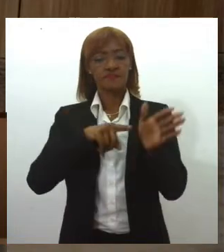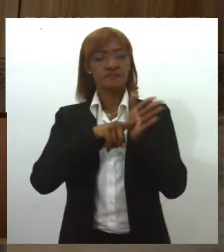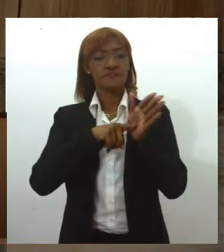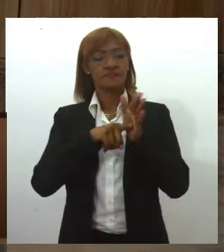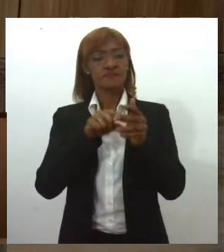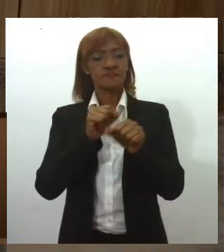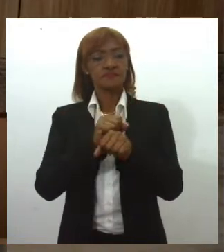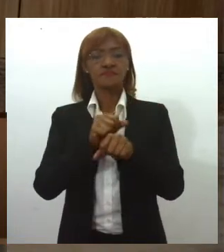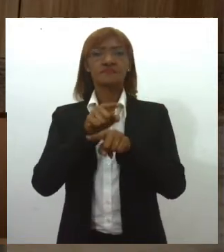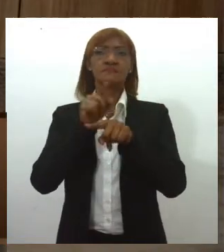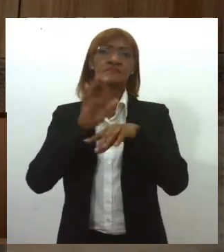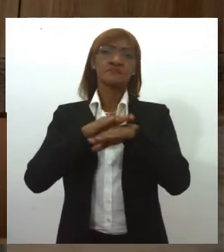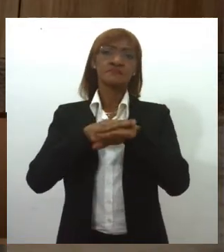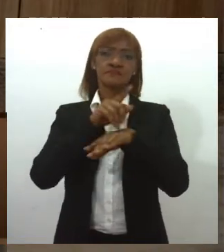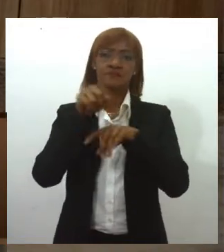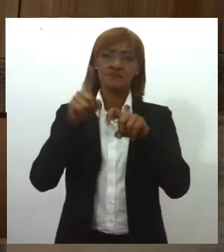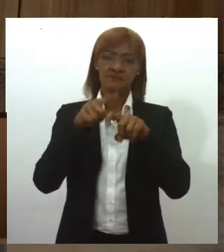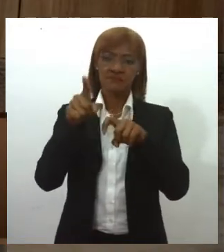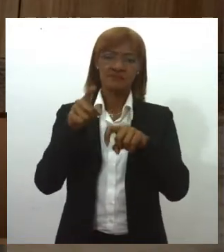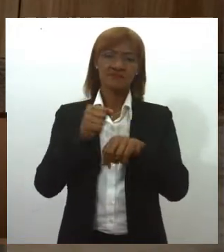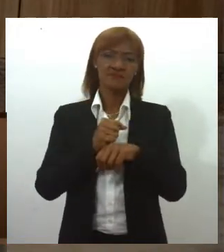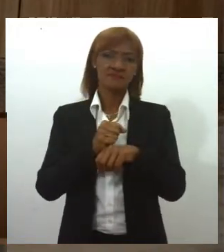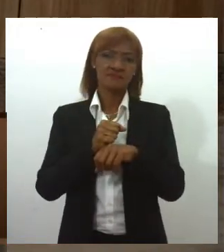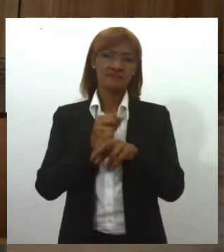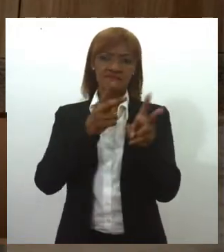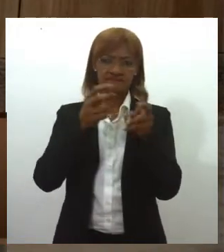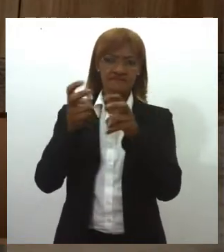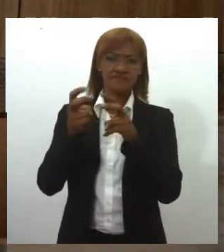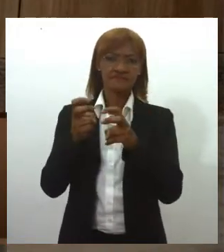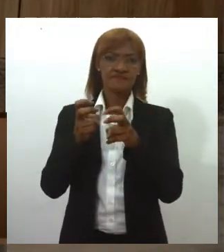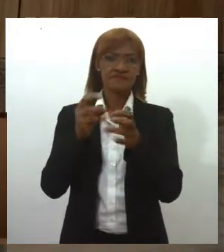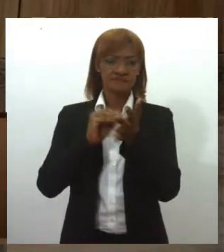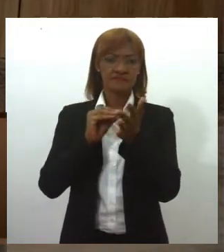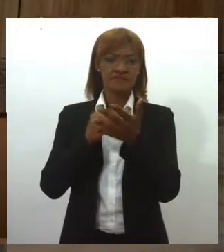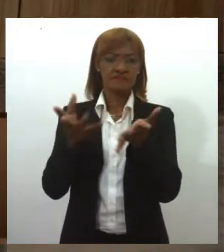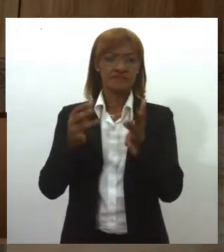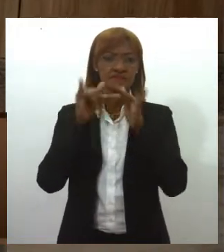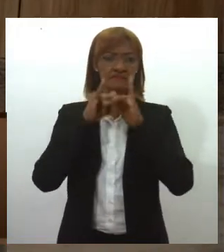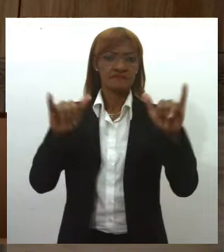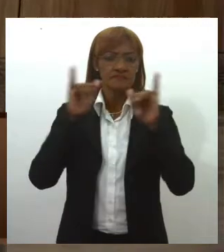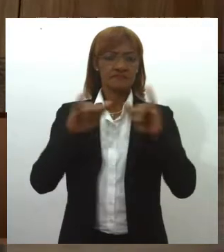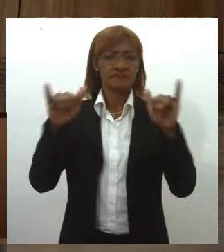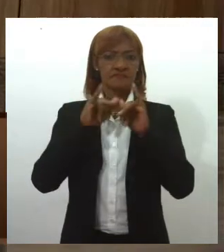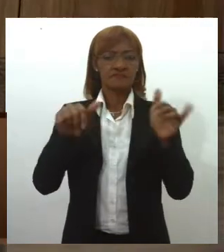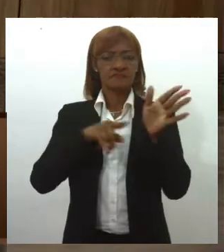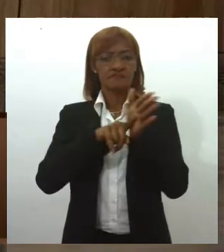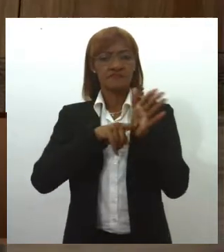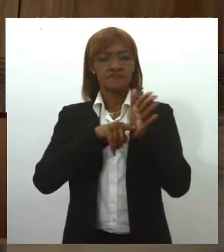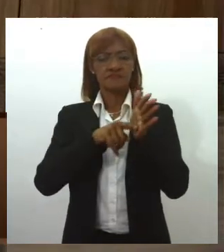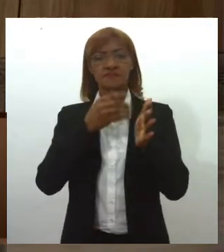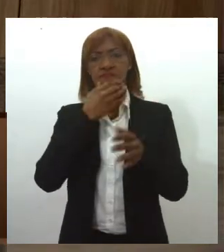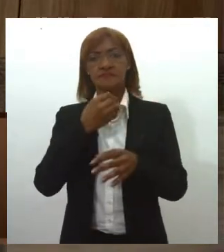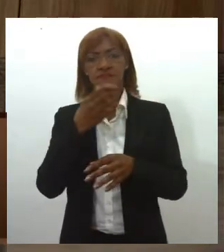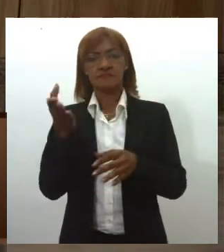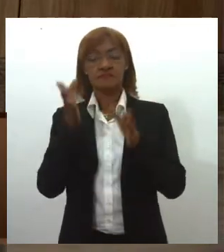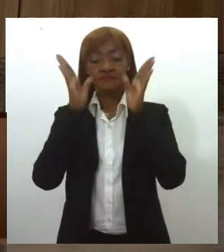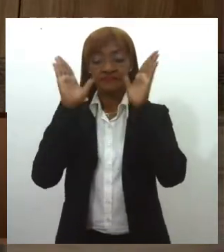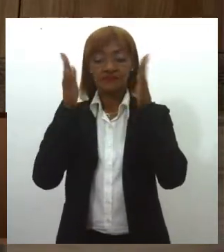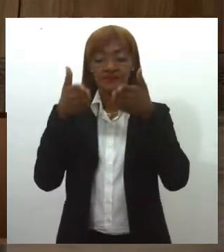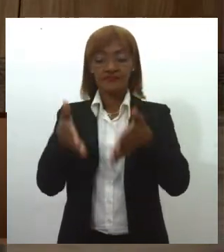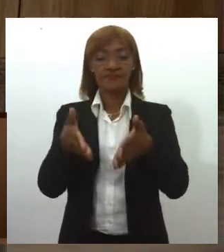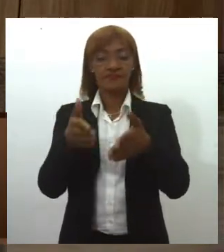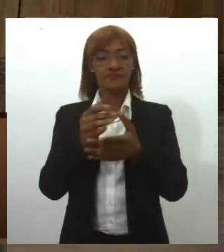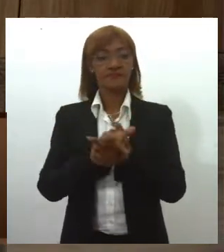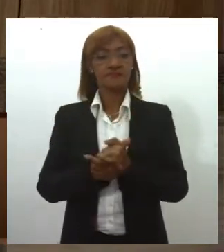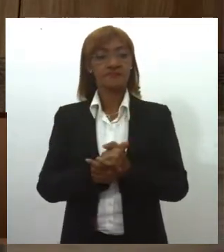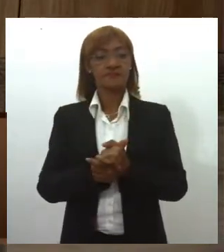Vocês, como médicos, sentem falta também de ter algo mais efetivo com relação à saúde do homem, voltada principalmente também para o